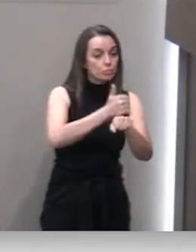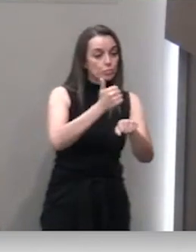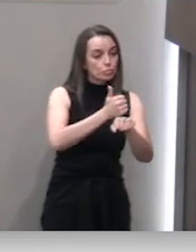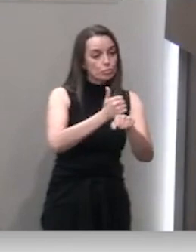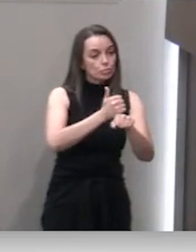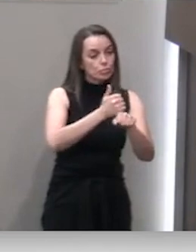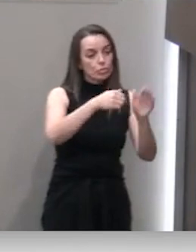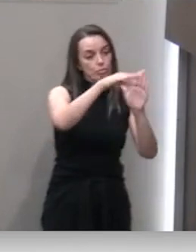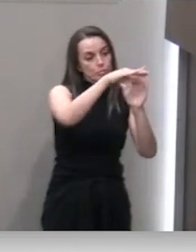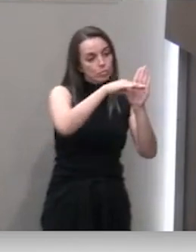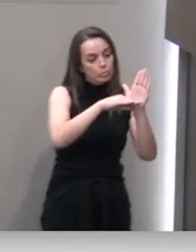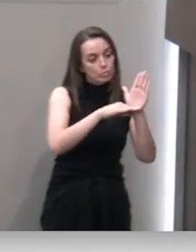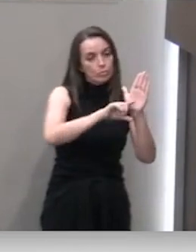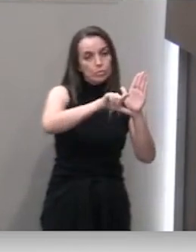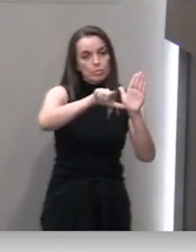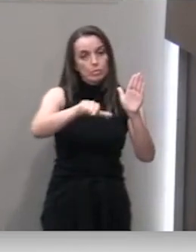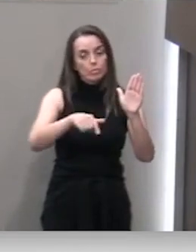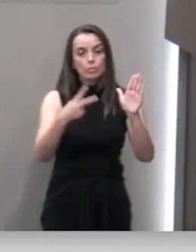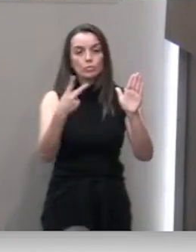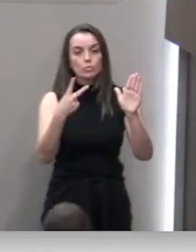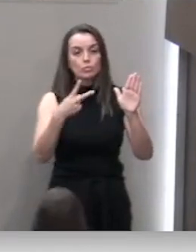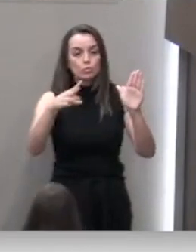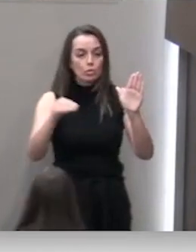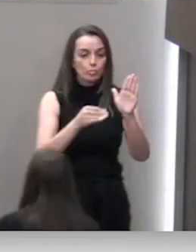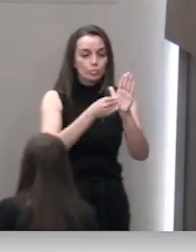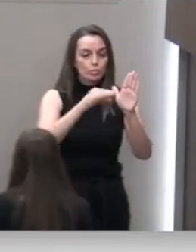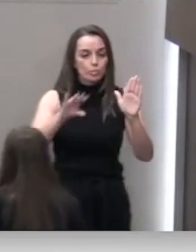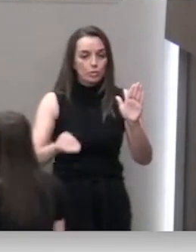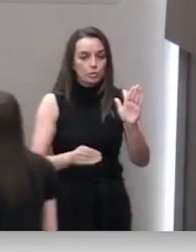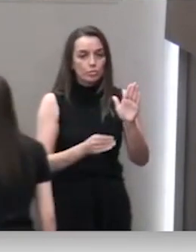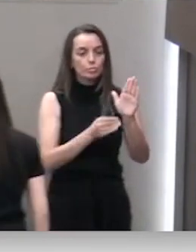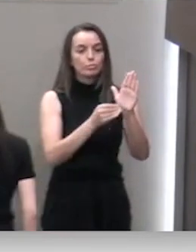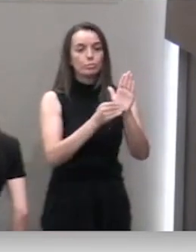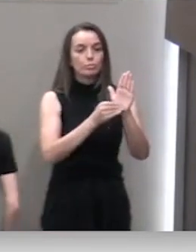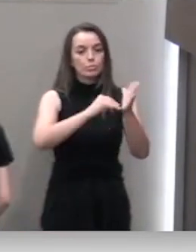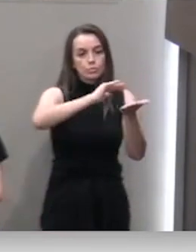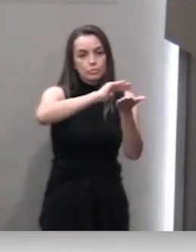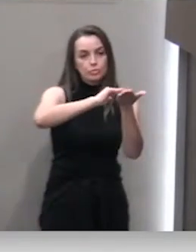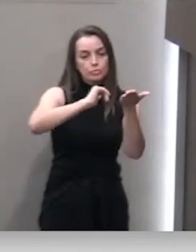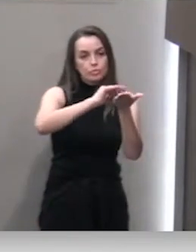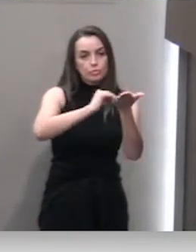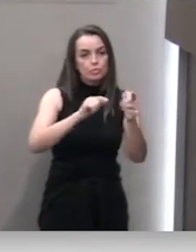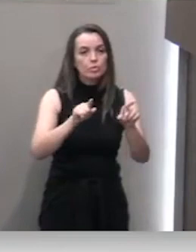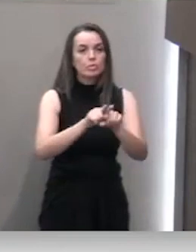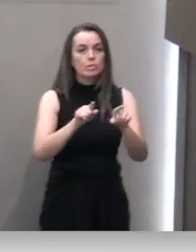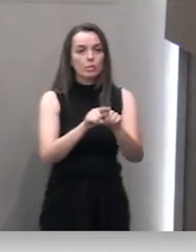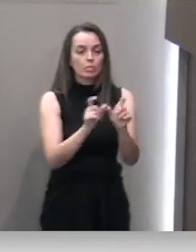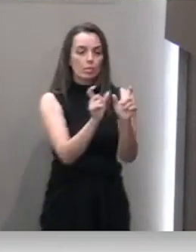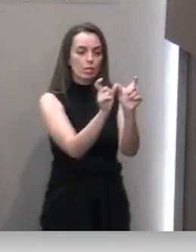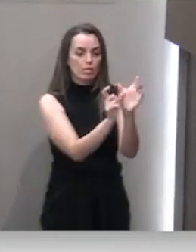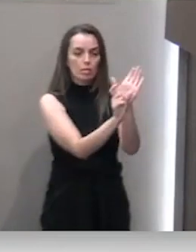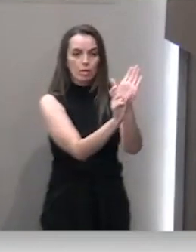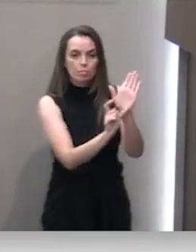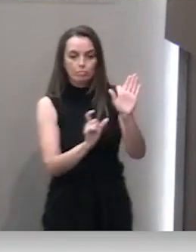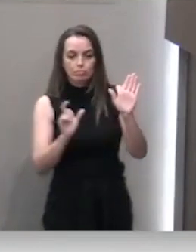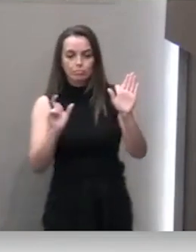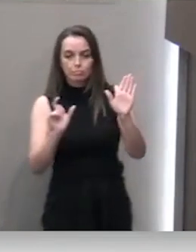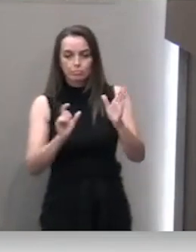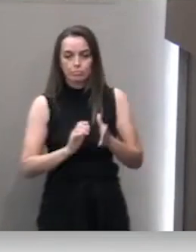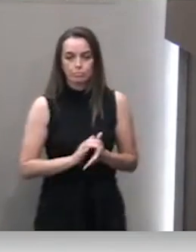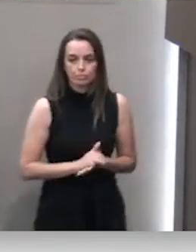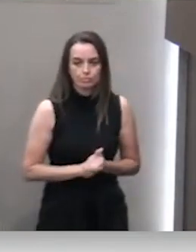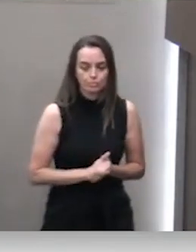e depois mais 2 emendas supressivas, e retiramos essa parte do parecer